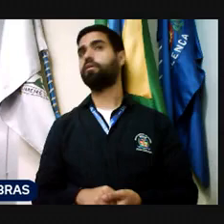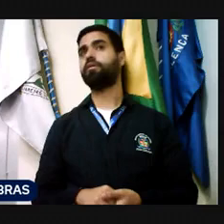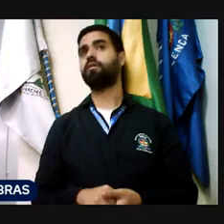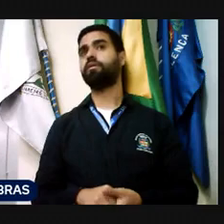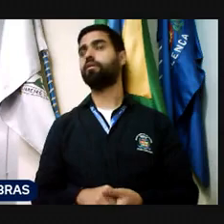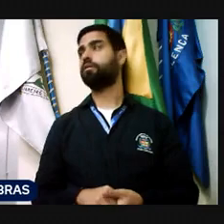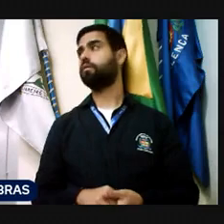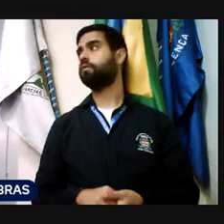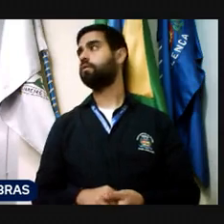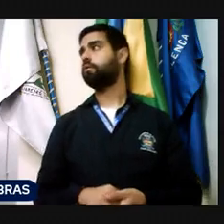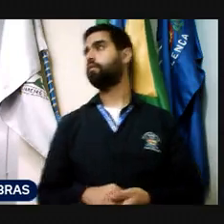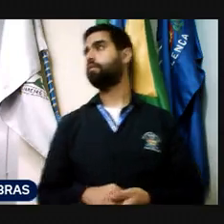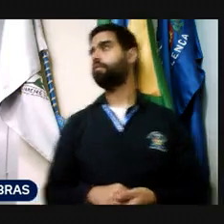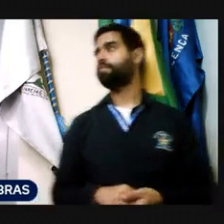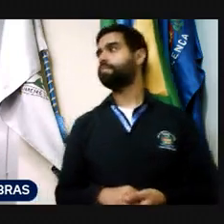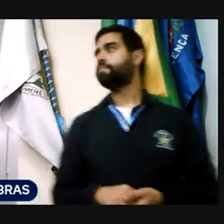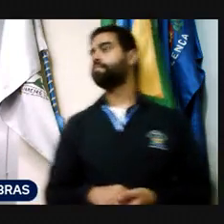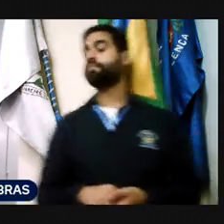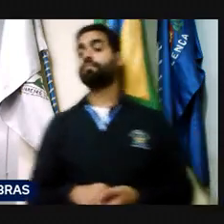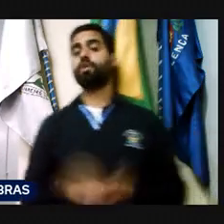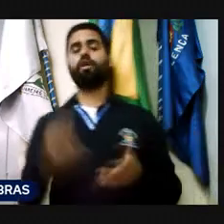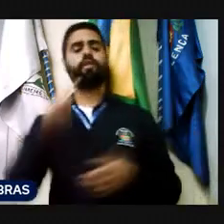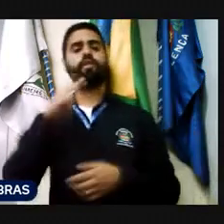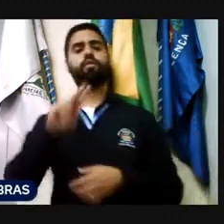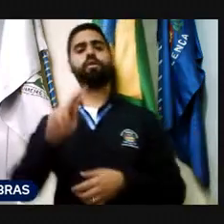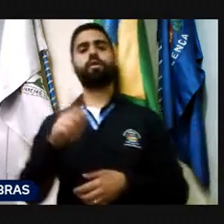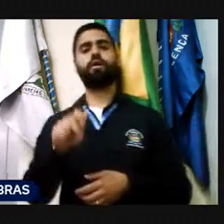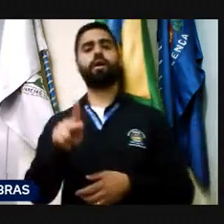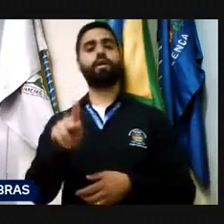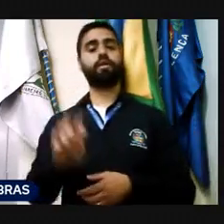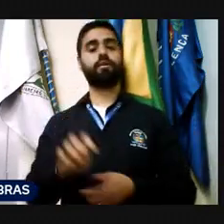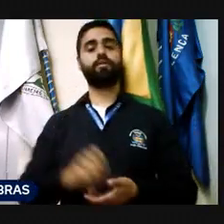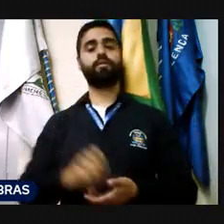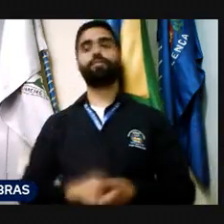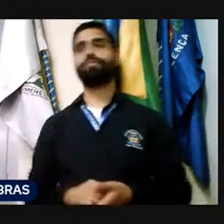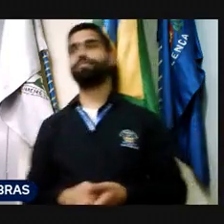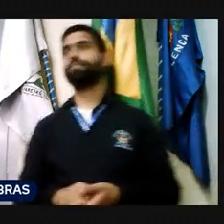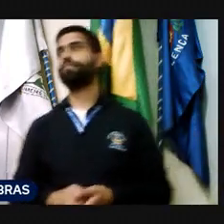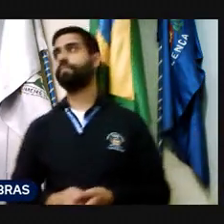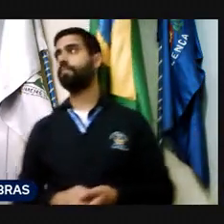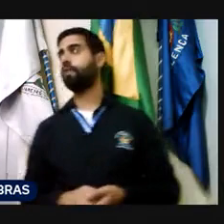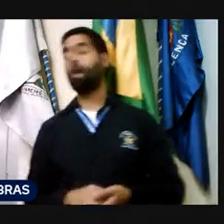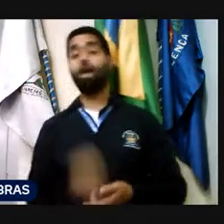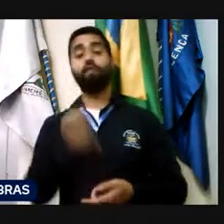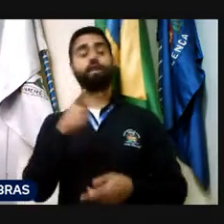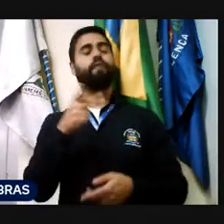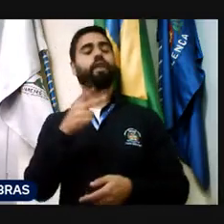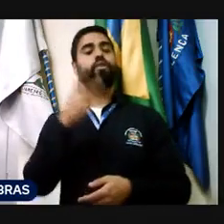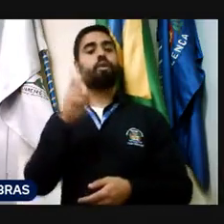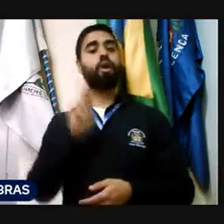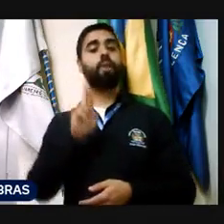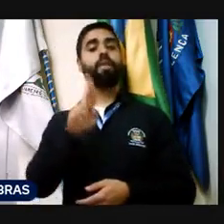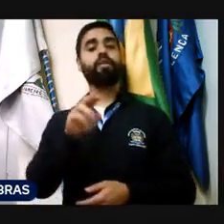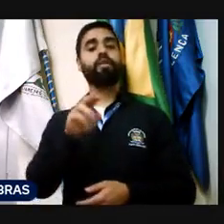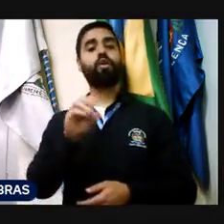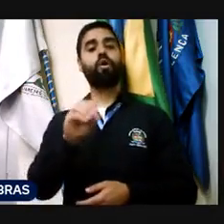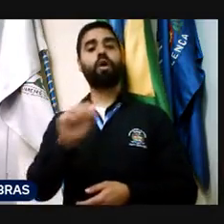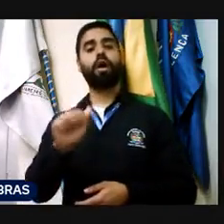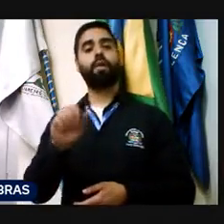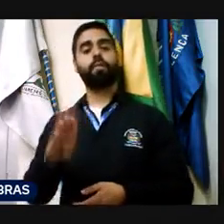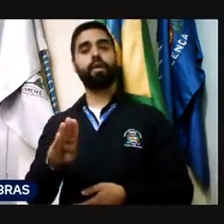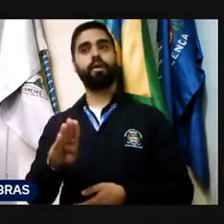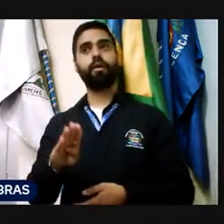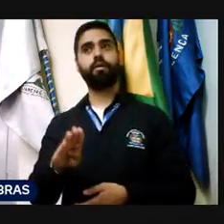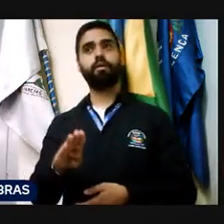para encerrarmos a reunião. Presidente, você tinha comentado a respeito do representante da OAB. O representante seria o